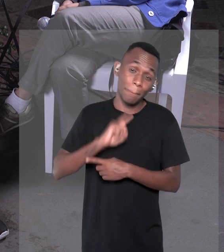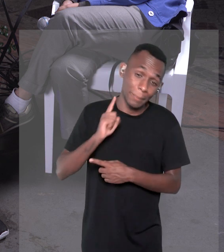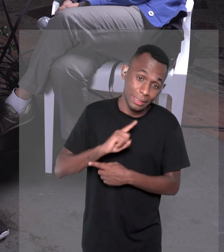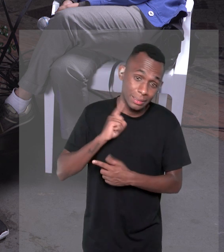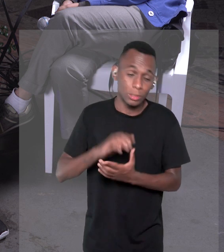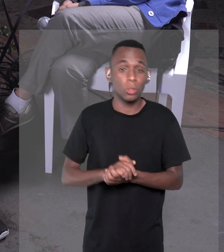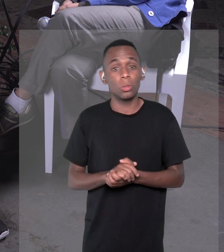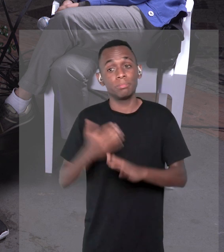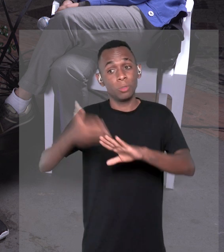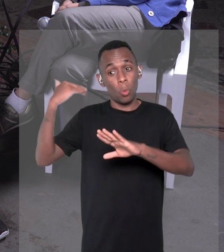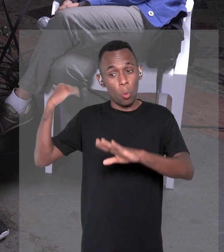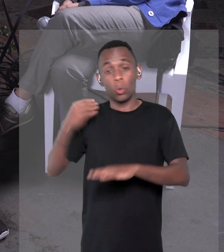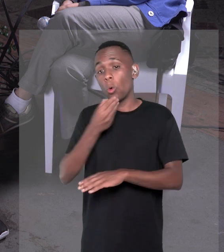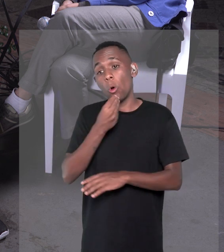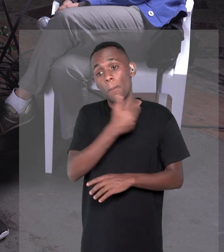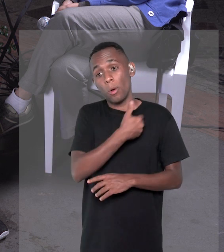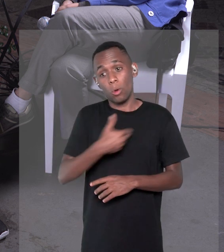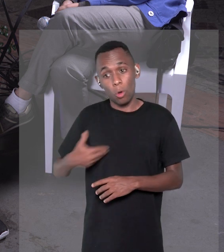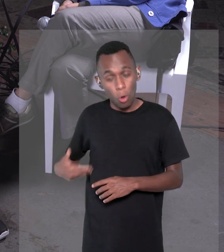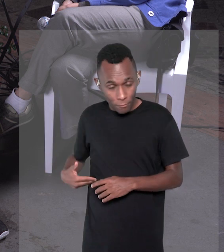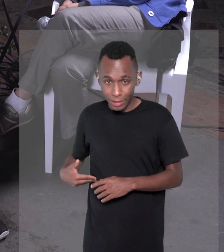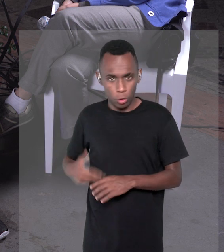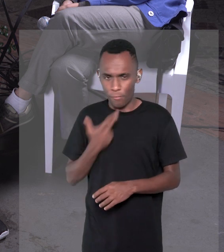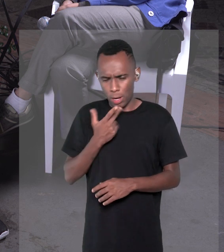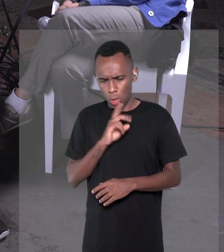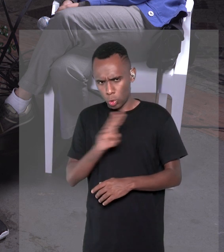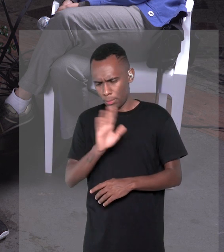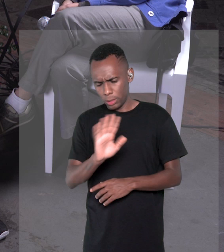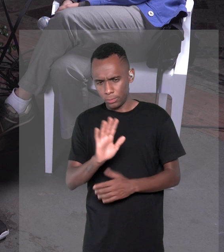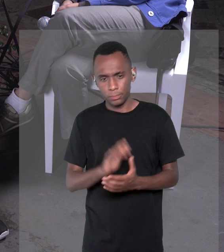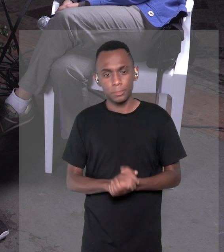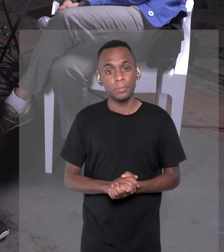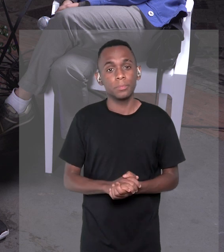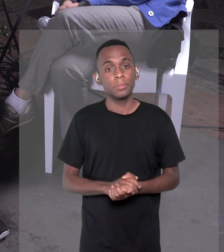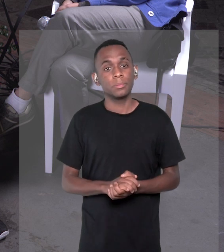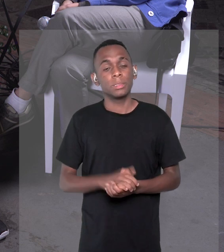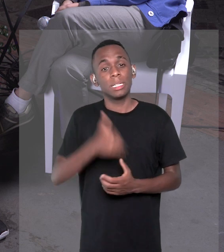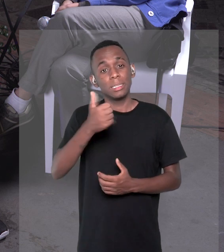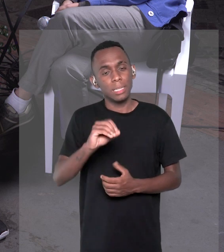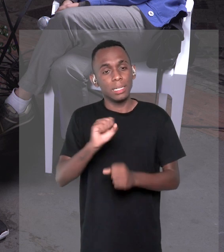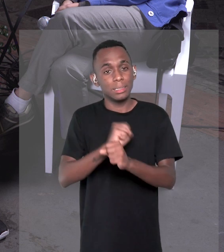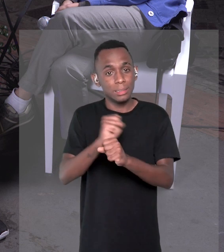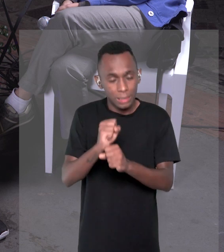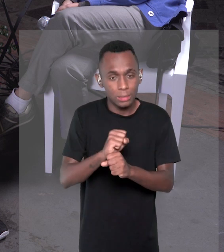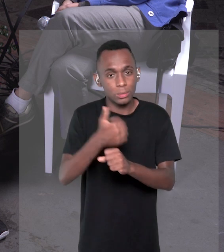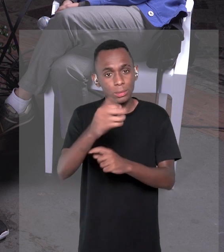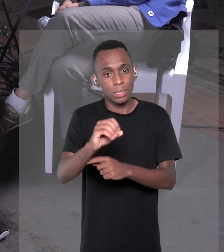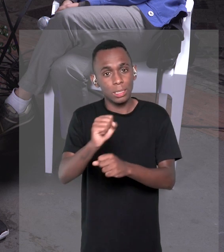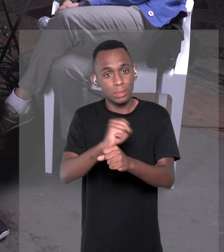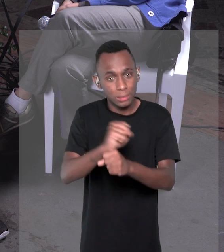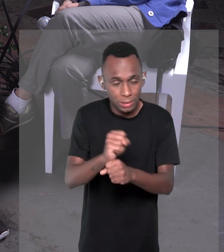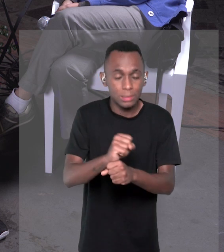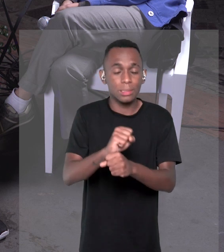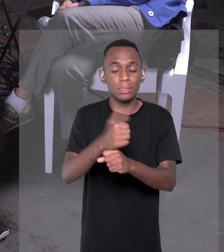tem quase o dom da ubiquidade, a pandemia mostrou isso, que somos capazes de conversar, mesmo por telas que não substituem, a melhor tela do